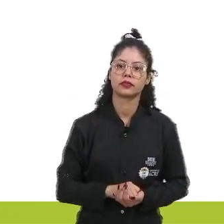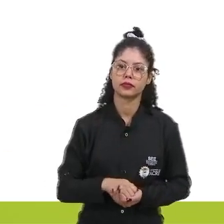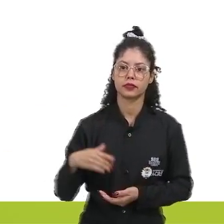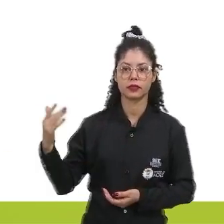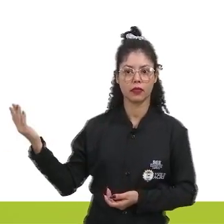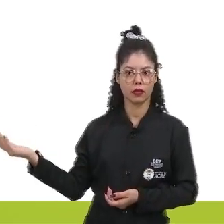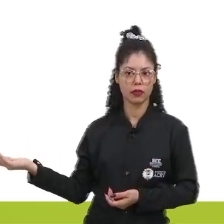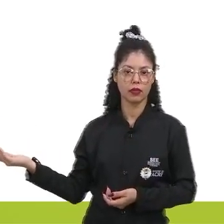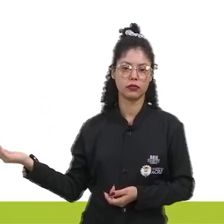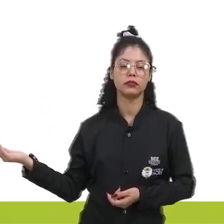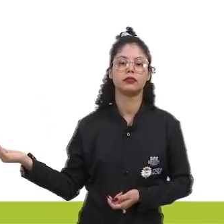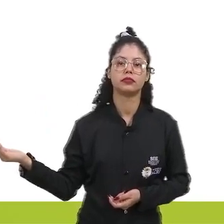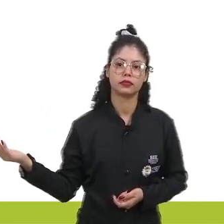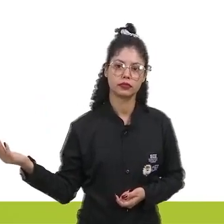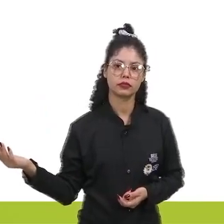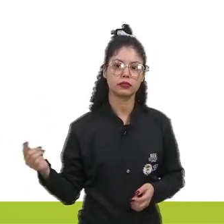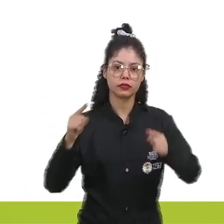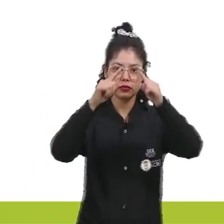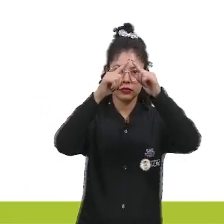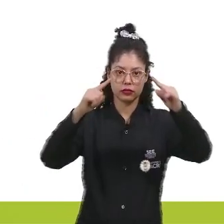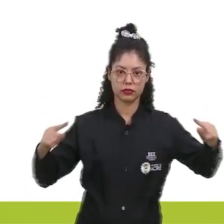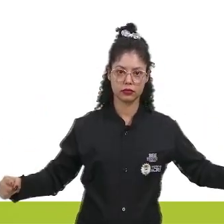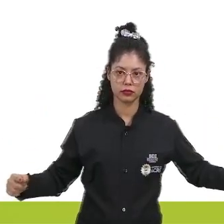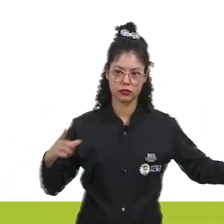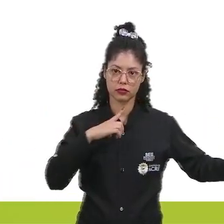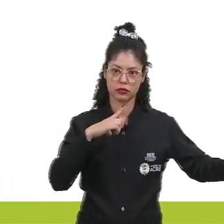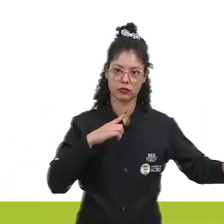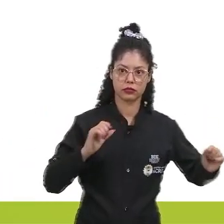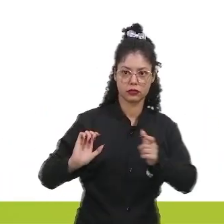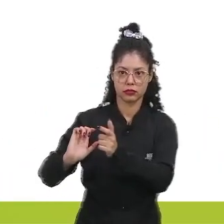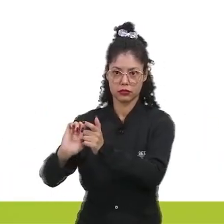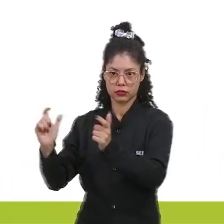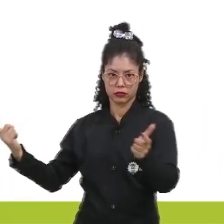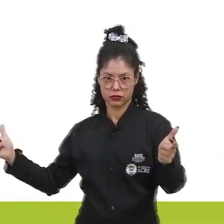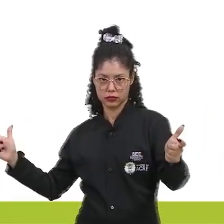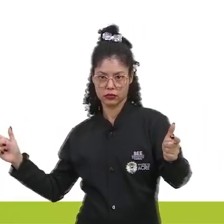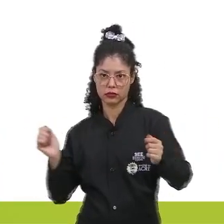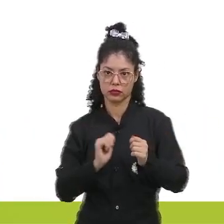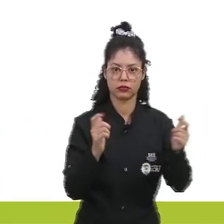crescente e decrescente uma ao lado da outra, que é para vocês entenderem direitinho o que eu estou querendo dizer.